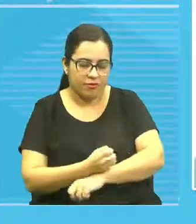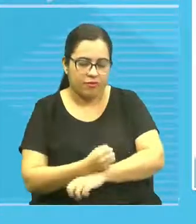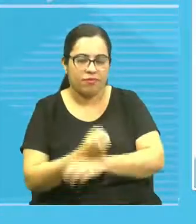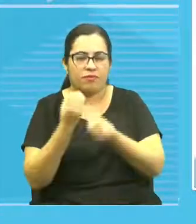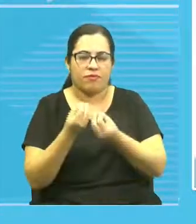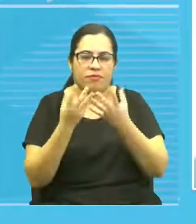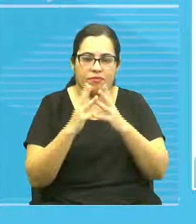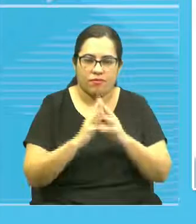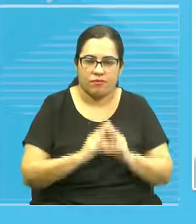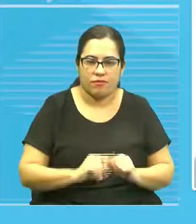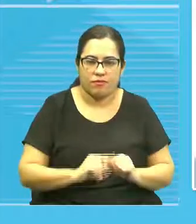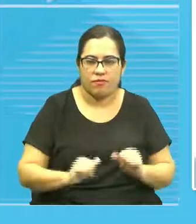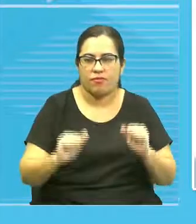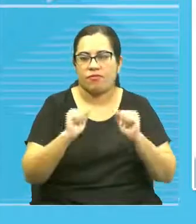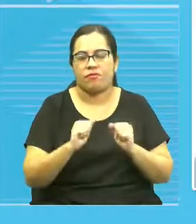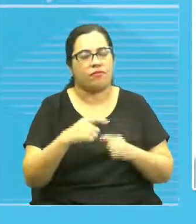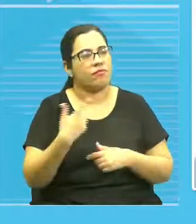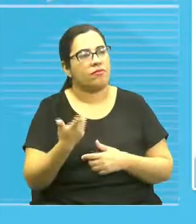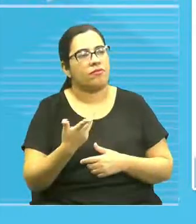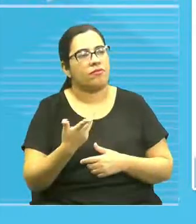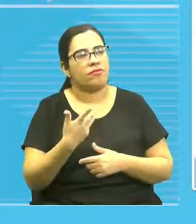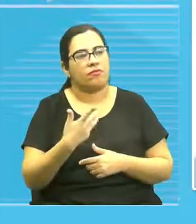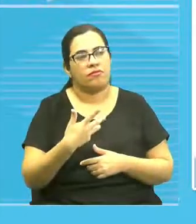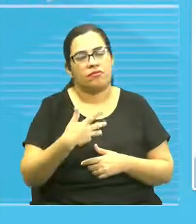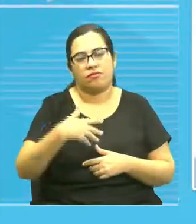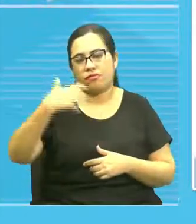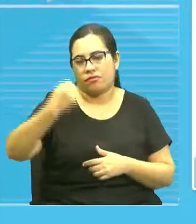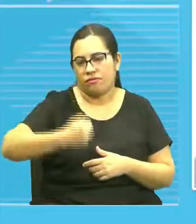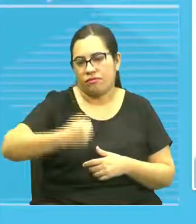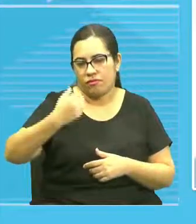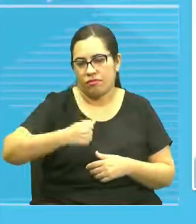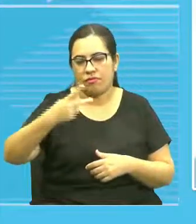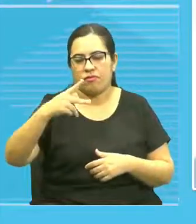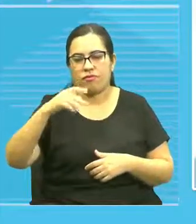dissolução do leite em pó